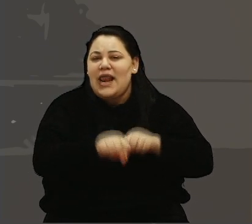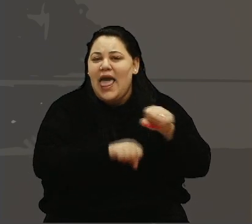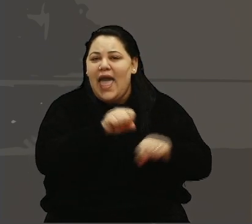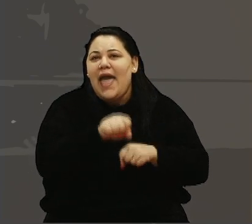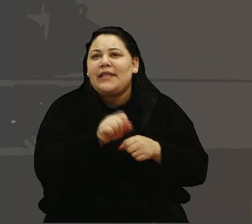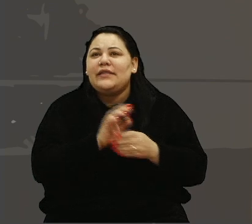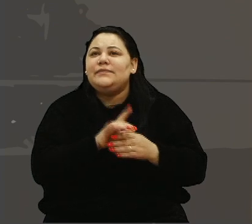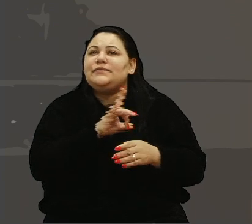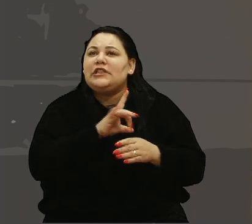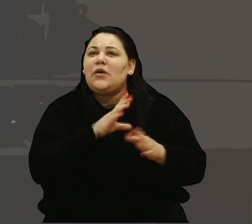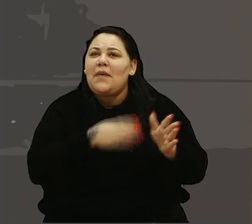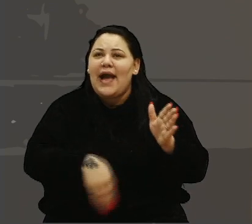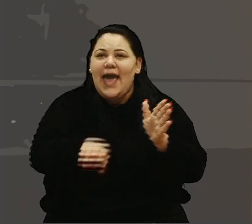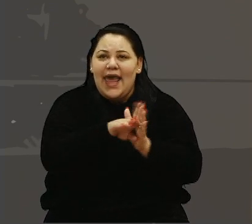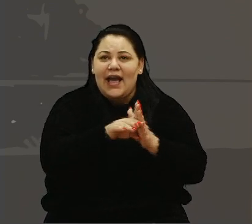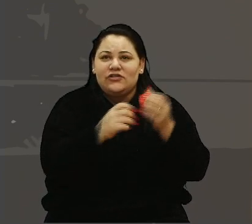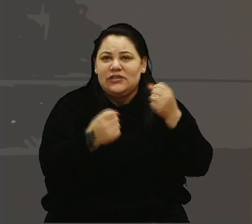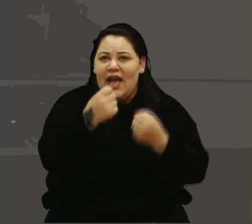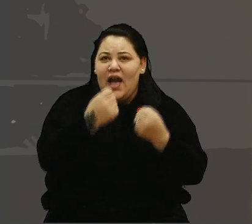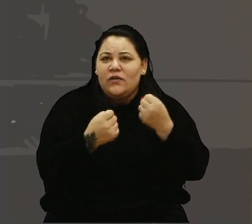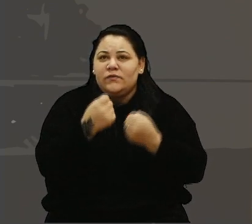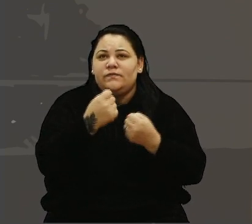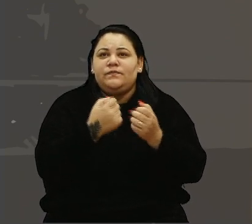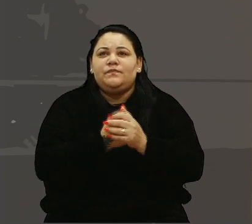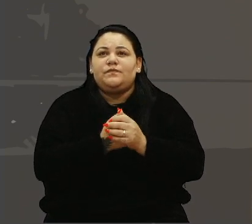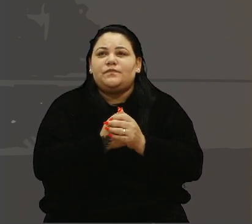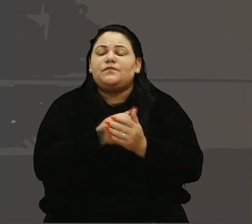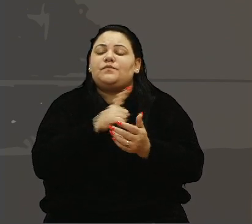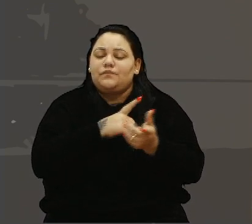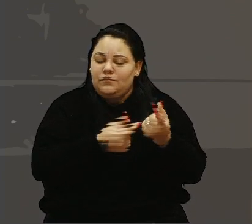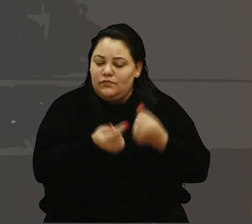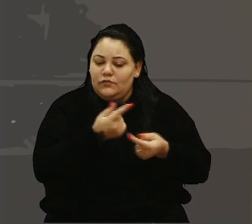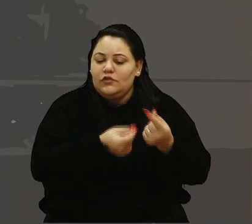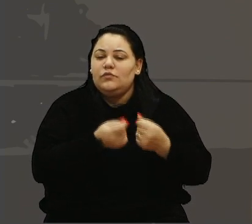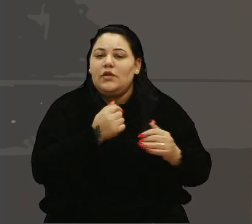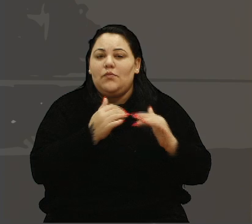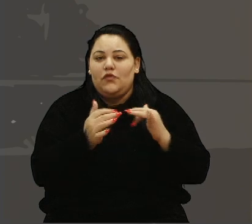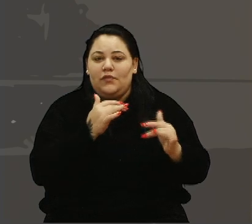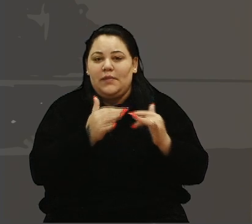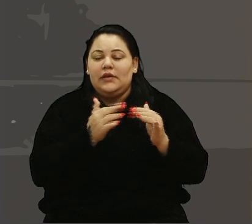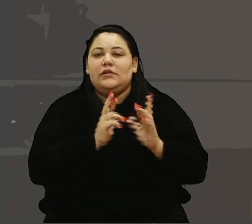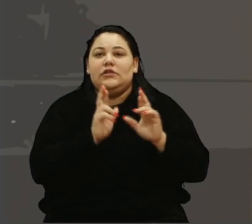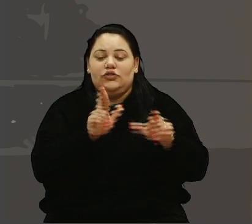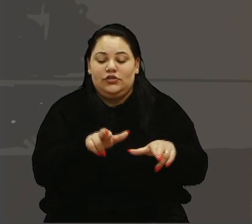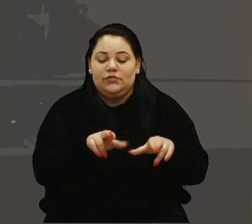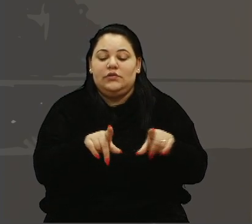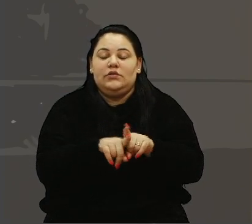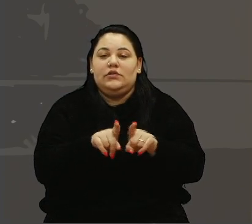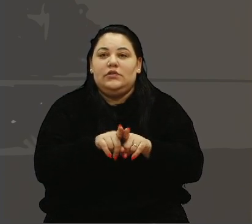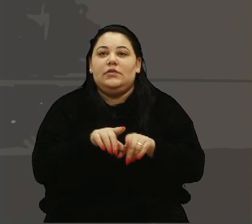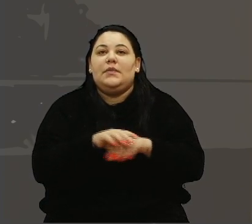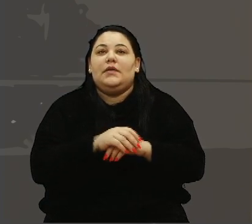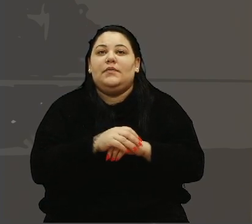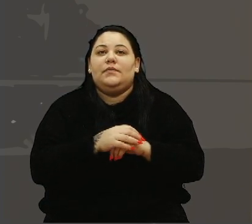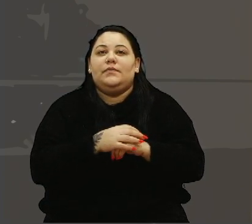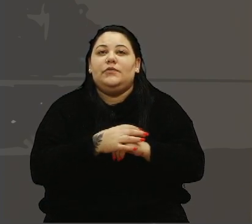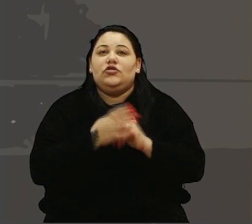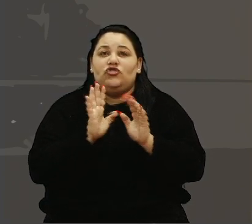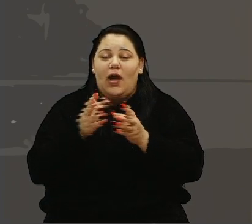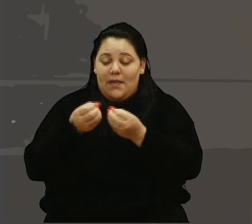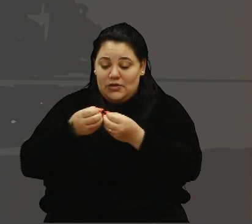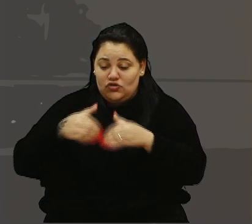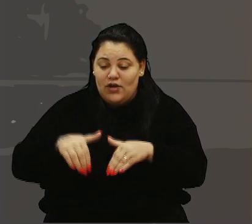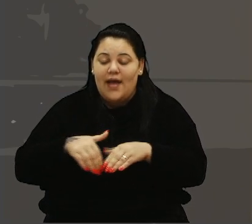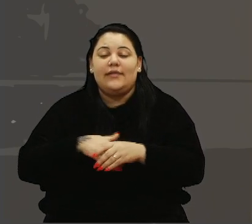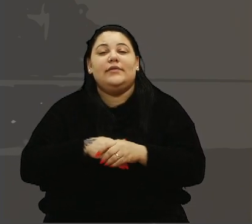uma garagem de veículos, onde que gera a economia daquela região, que também foi prejudicada,